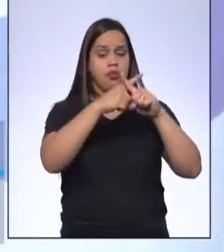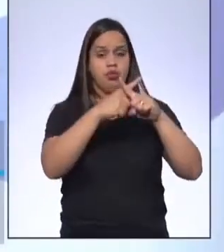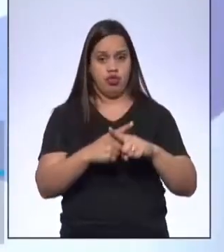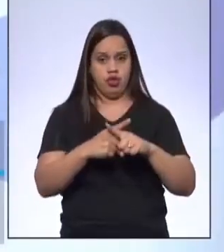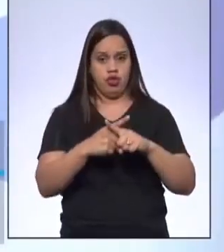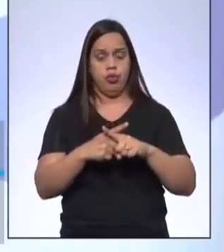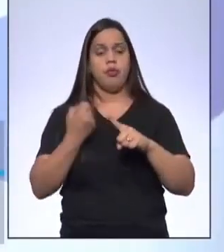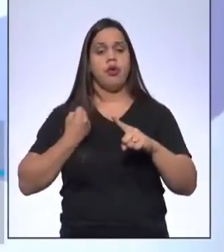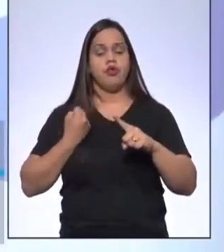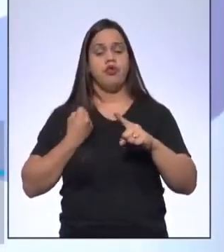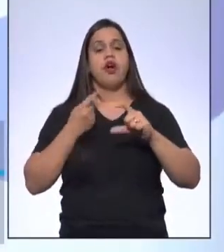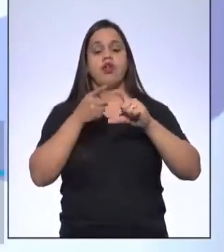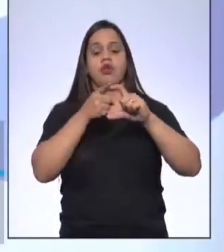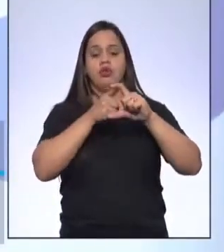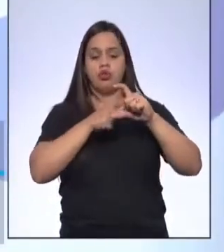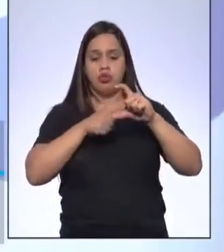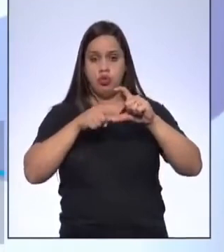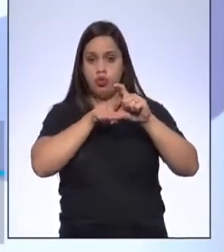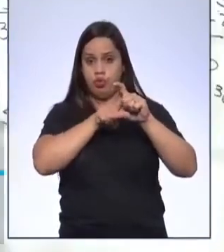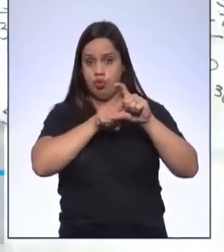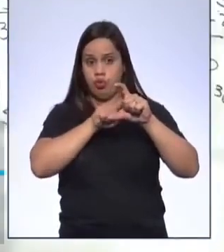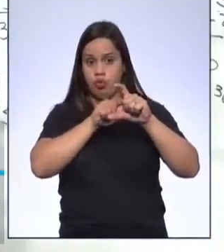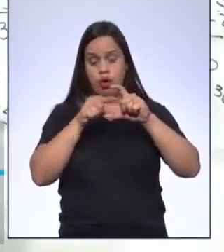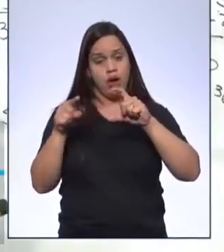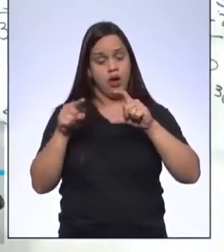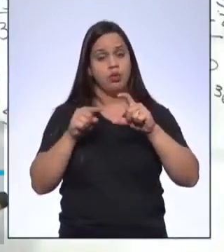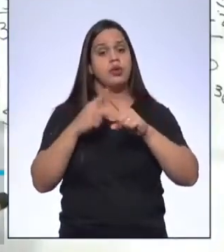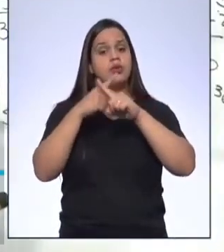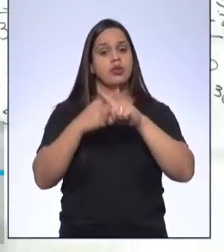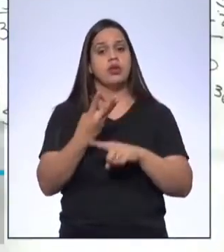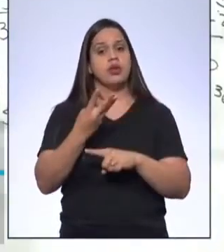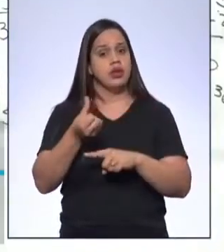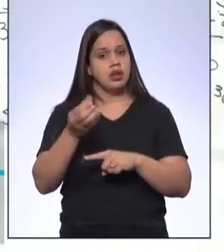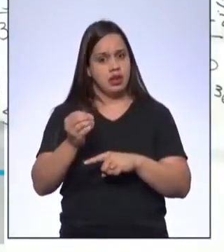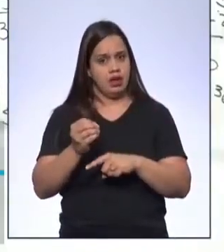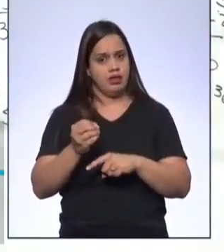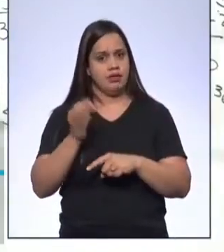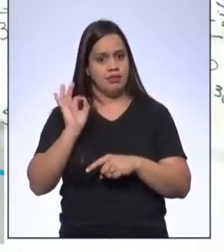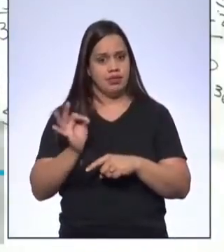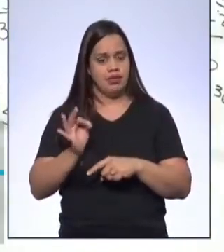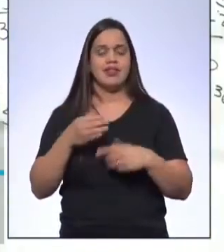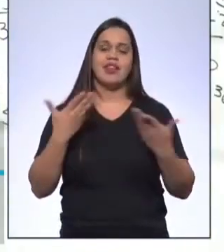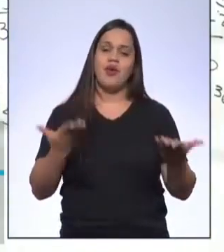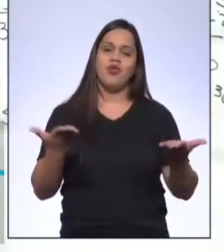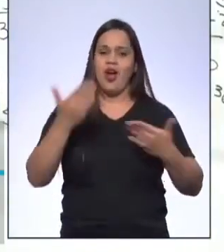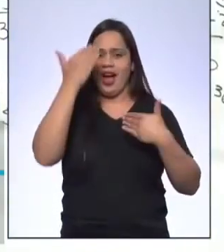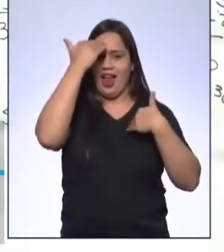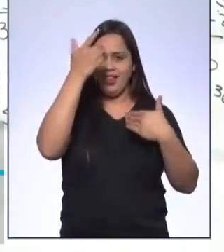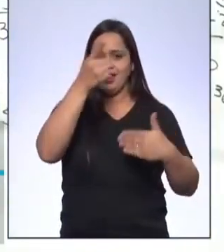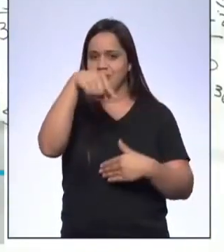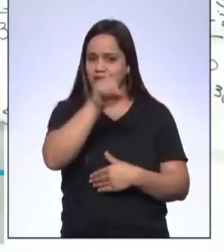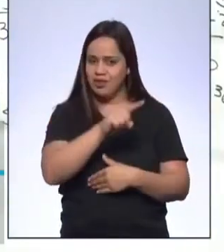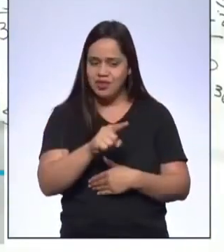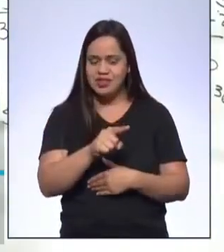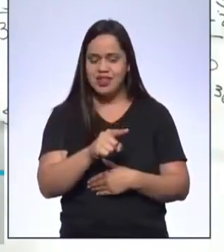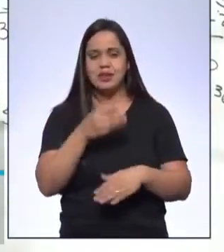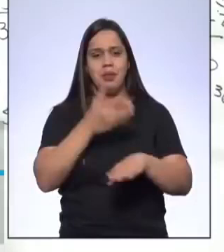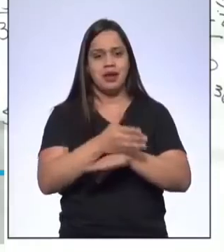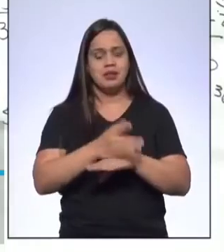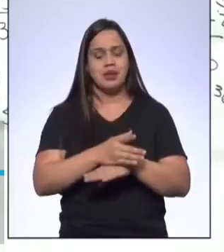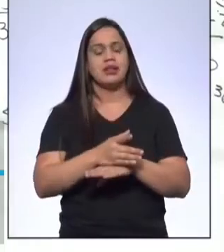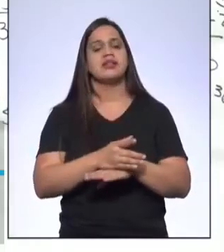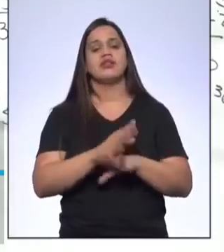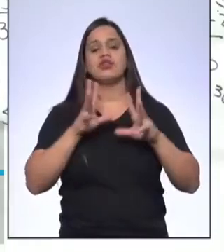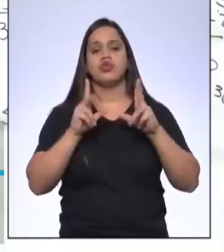pelos 360, correto? Isso mesmo. Agradeço muito a presença de todos. Nós encerramos aqui essa questão da medida, né? Amanhã a gente